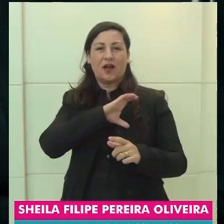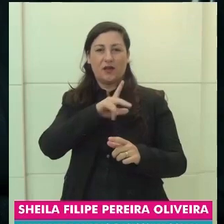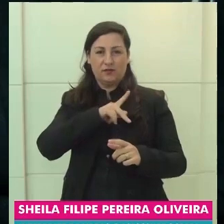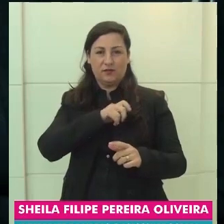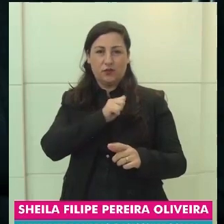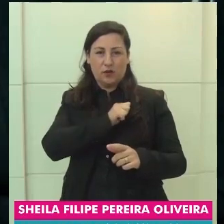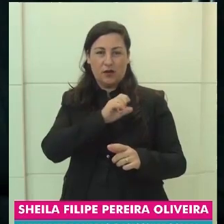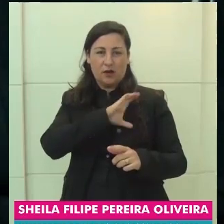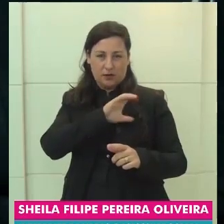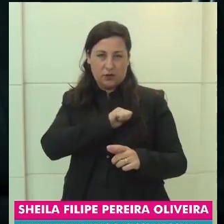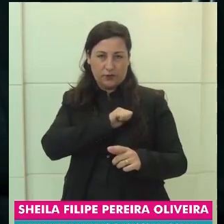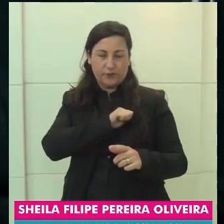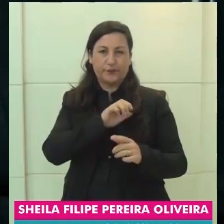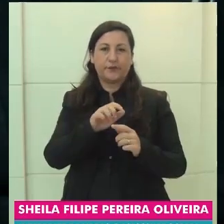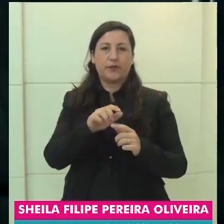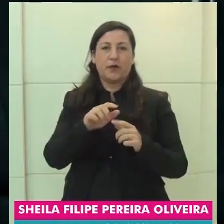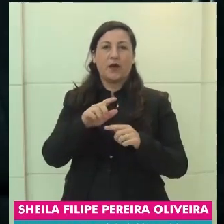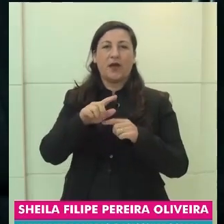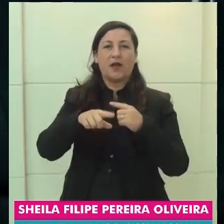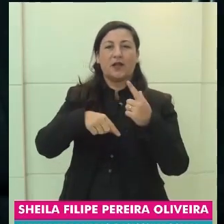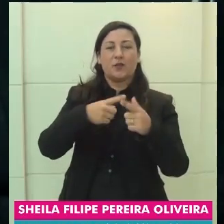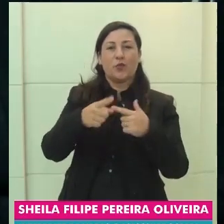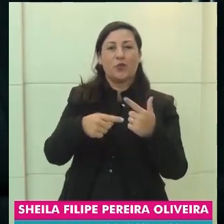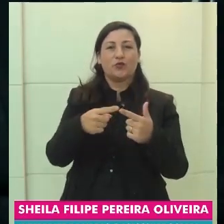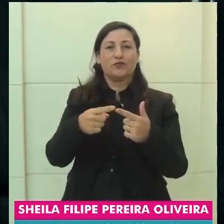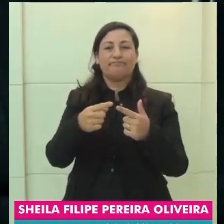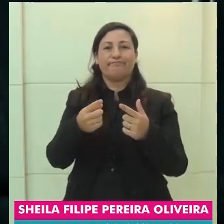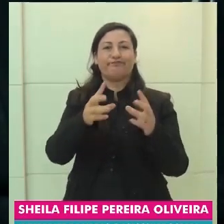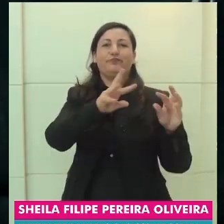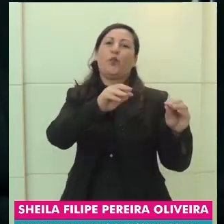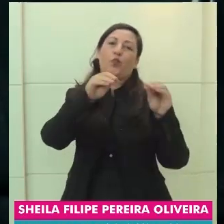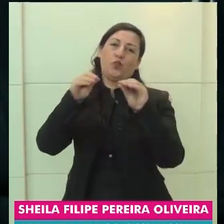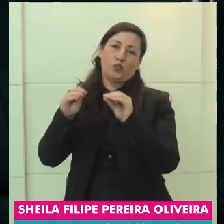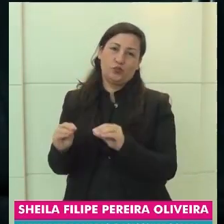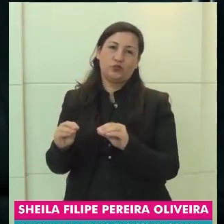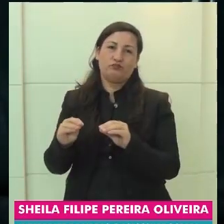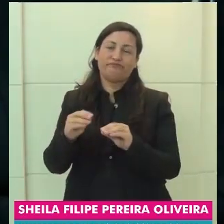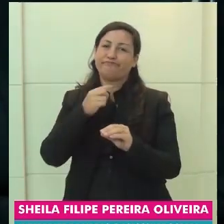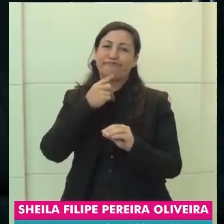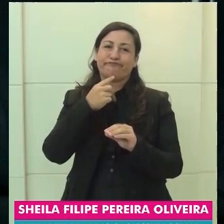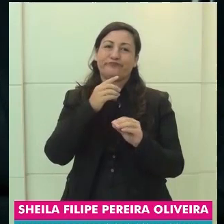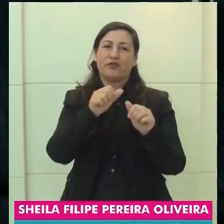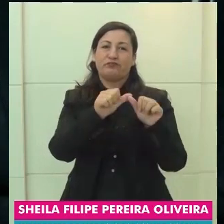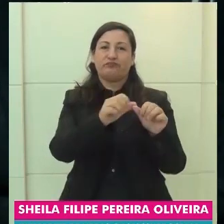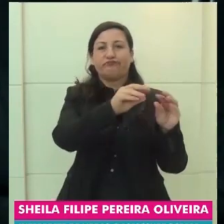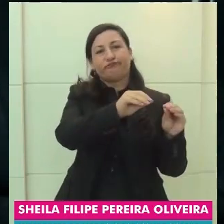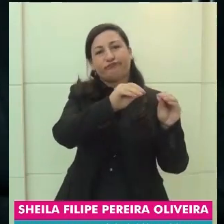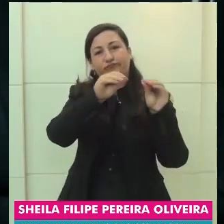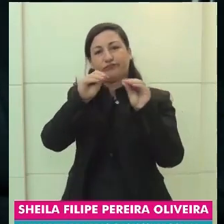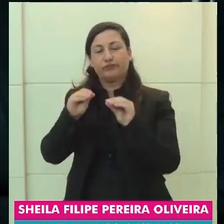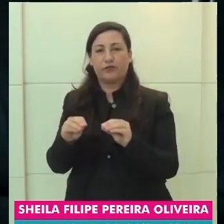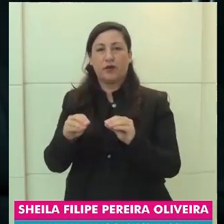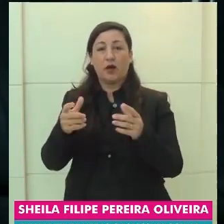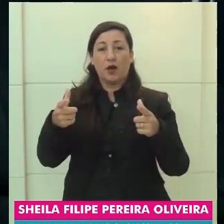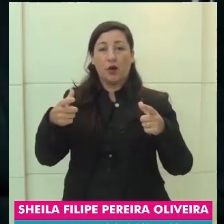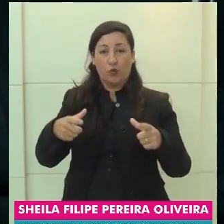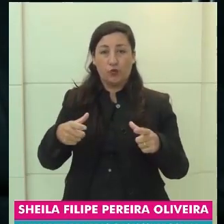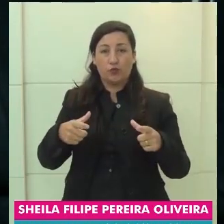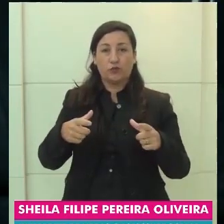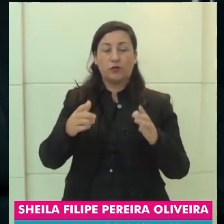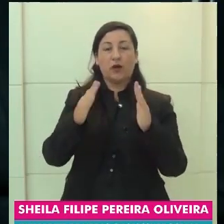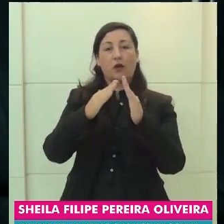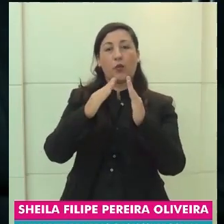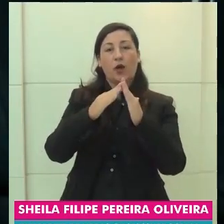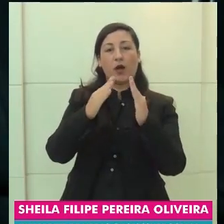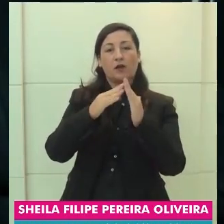Mas, por motivo de demanda, né? Demanda da parte da escola do Castro Alves, nós tivemos que sair de lá. E a gente foi para